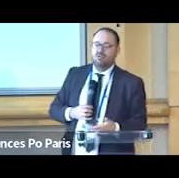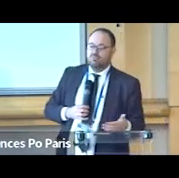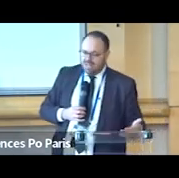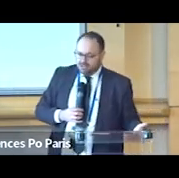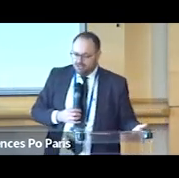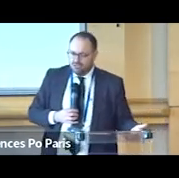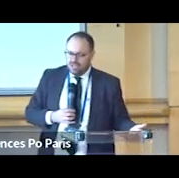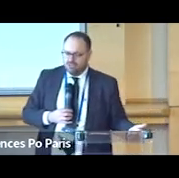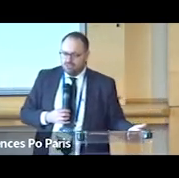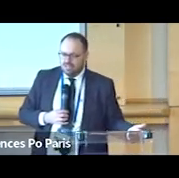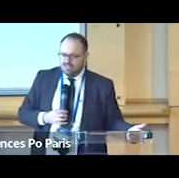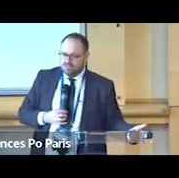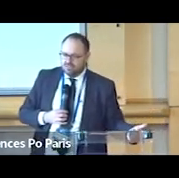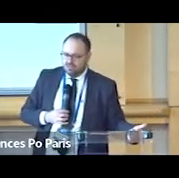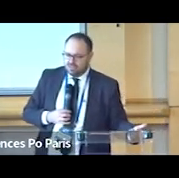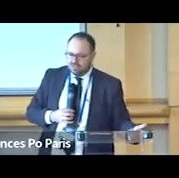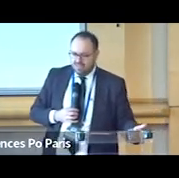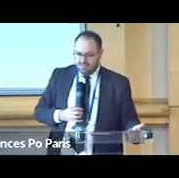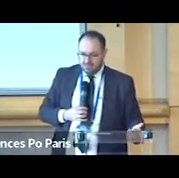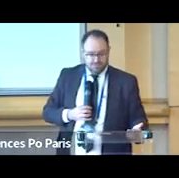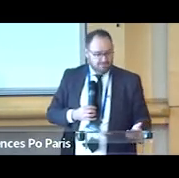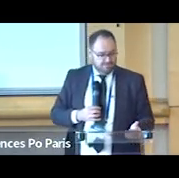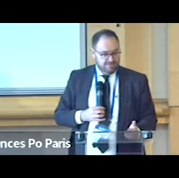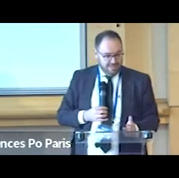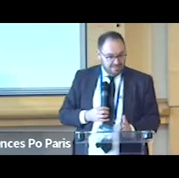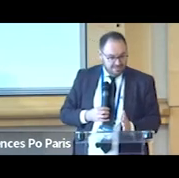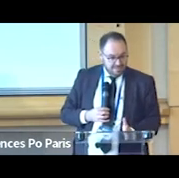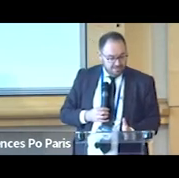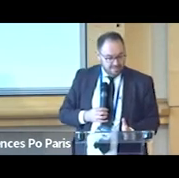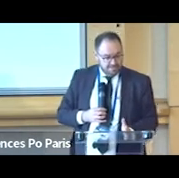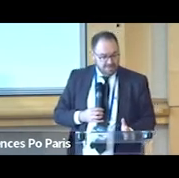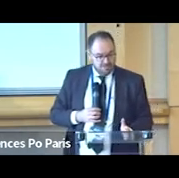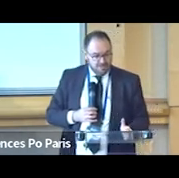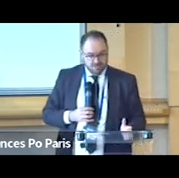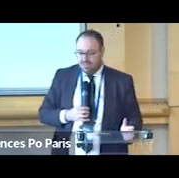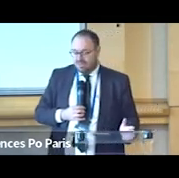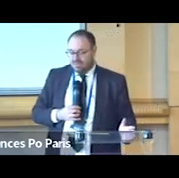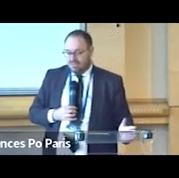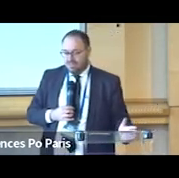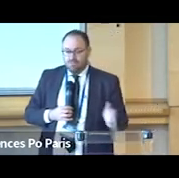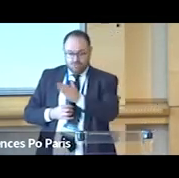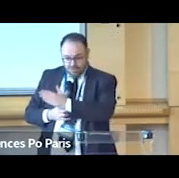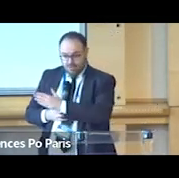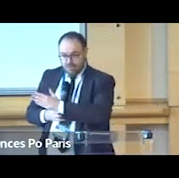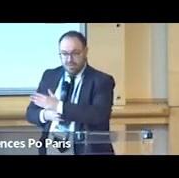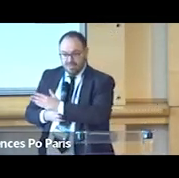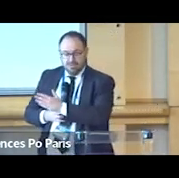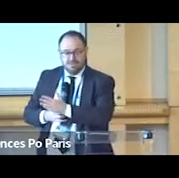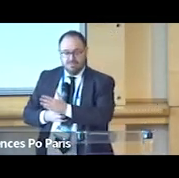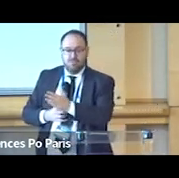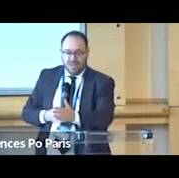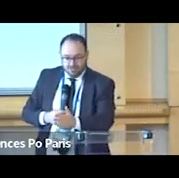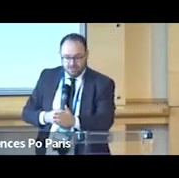no México, 7 jornalistas já foram assassinados, nesses 3 primeiros meses do ano, enquanto que na Ucrânia, por